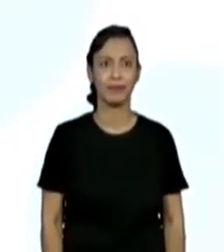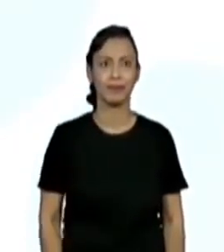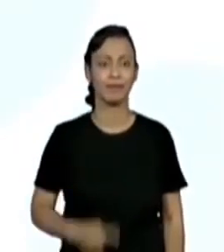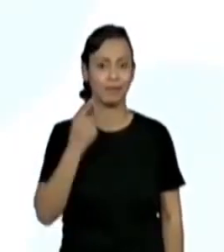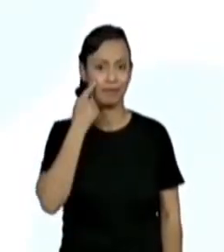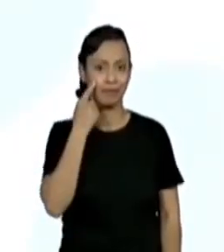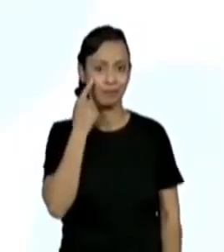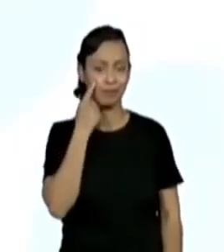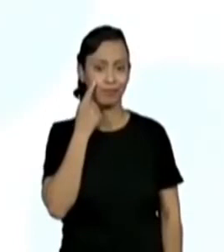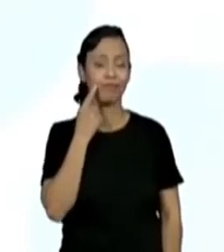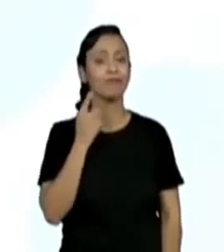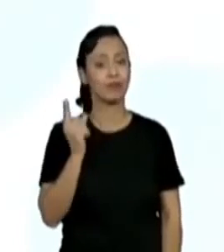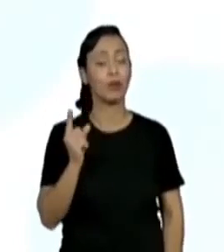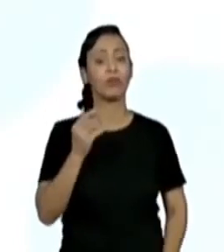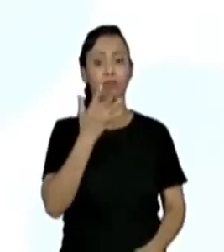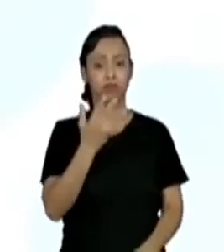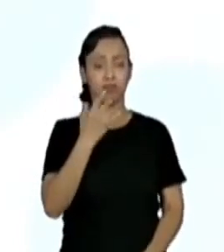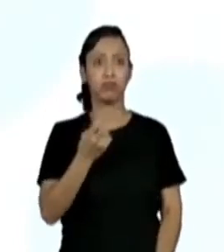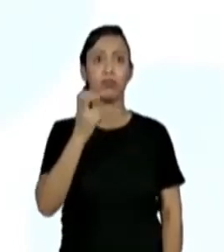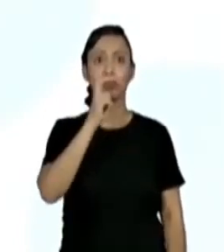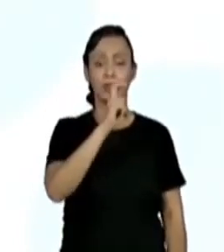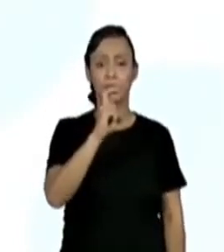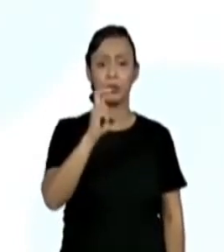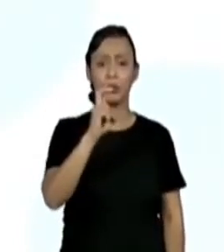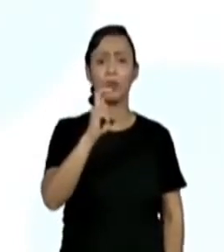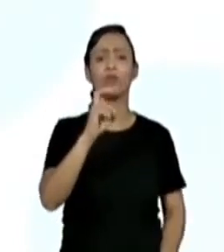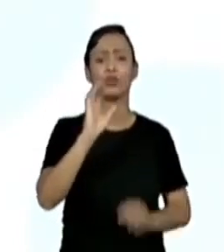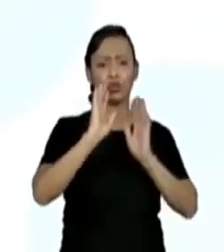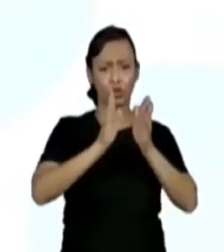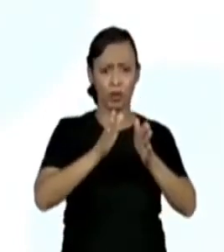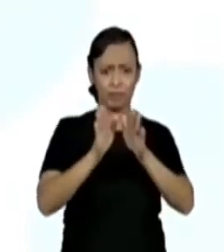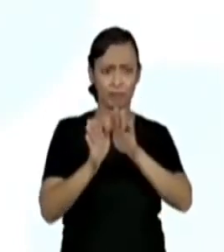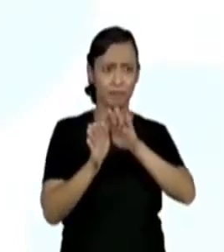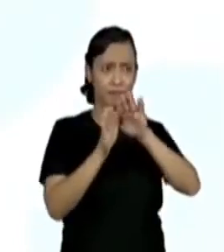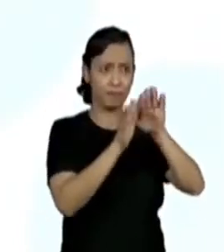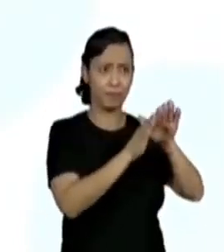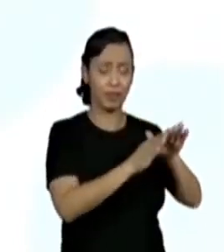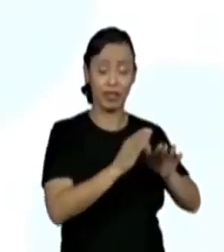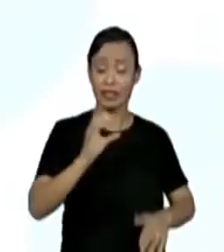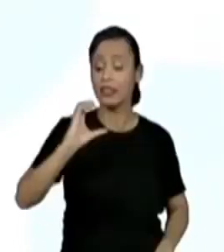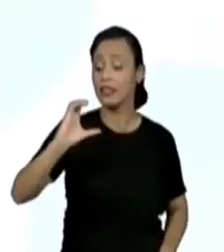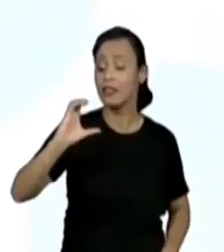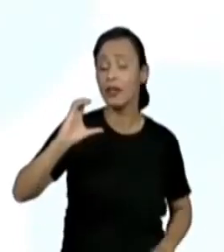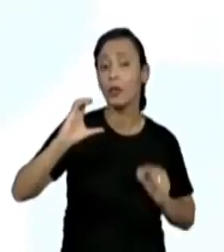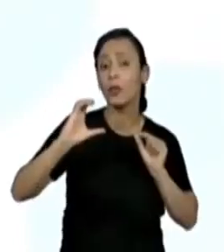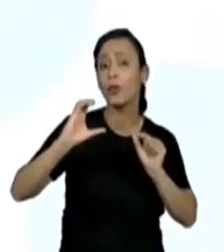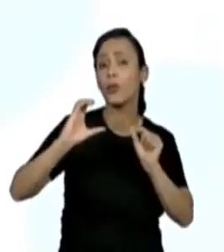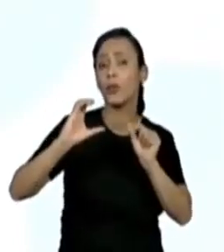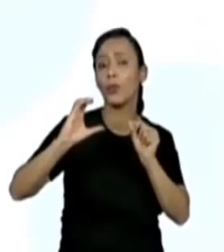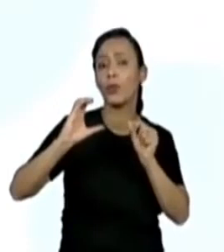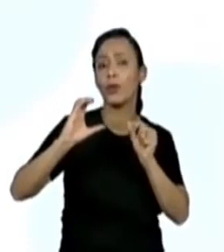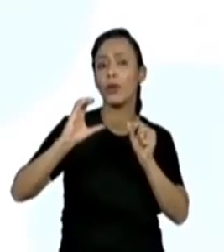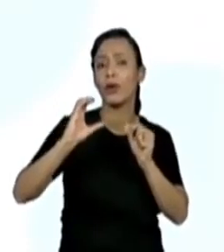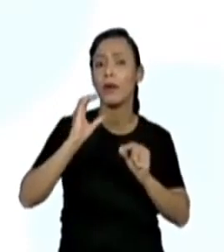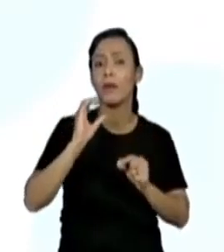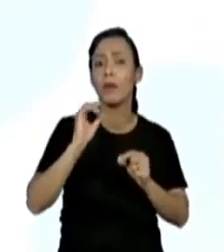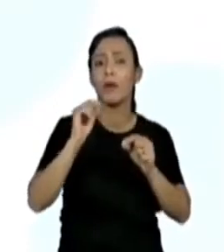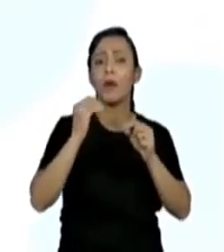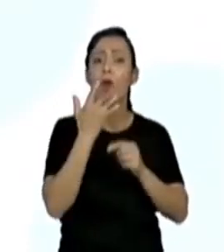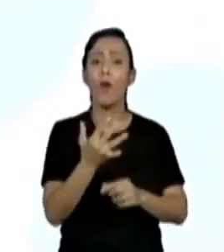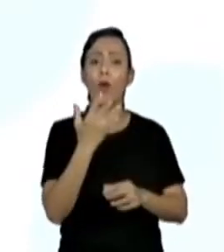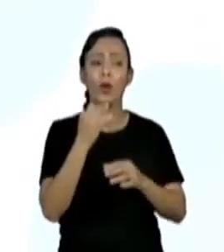observam e quantas partes ficaram sem pintar estudantes do 5to ano quantas partes ficaram sem